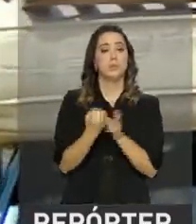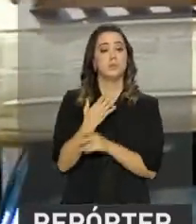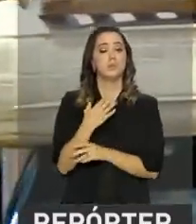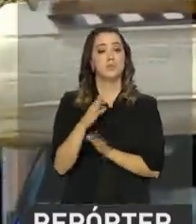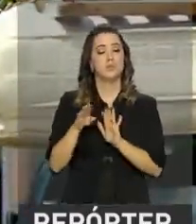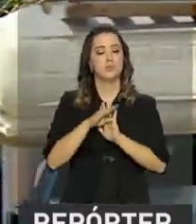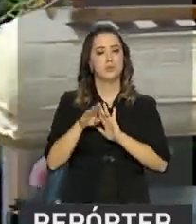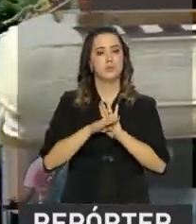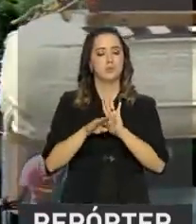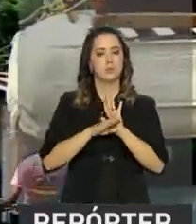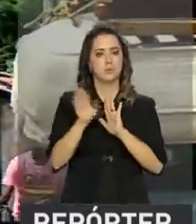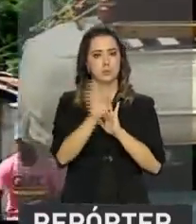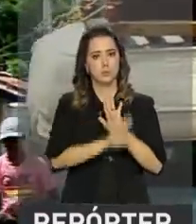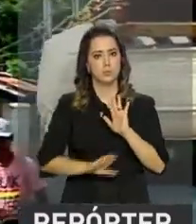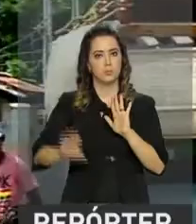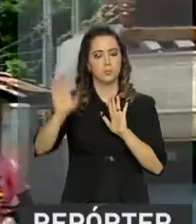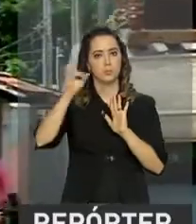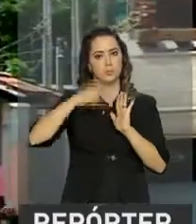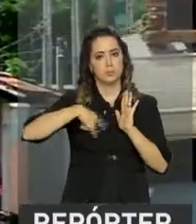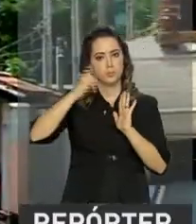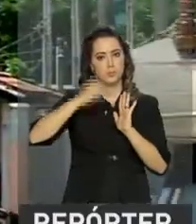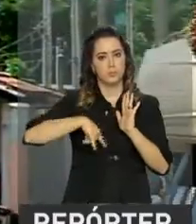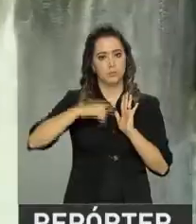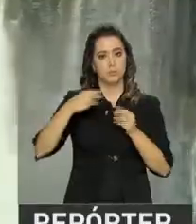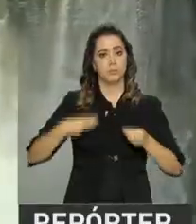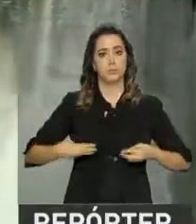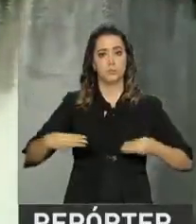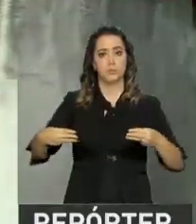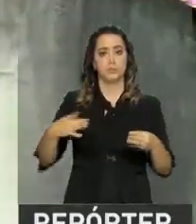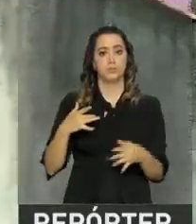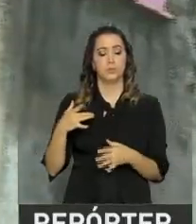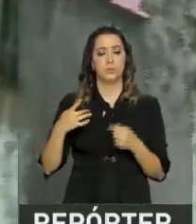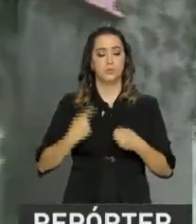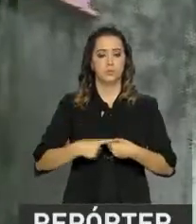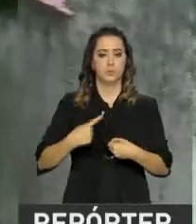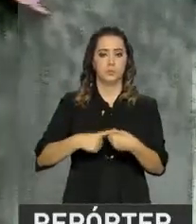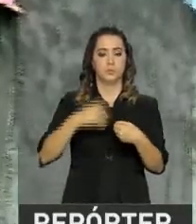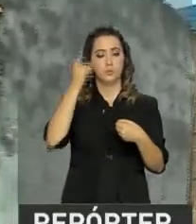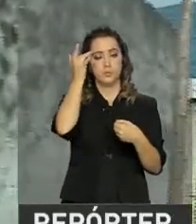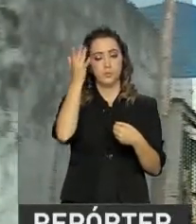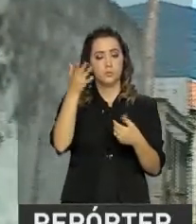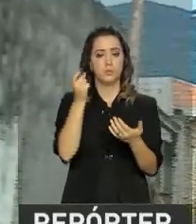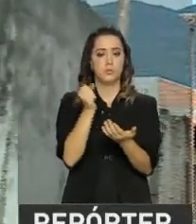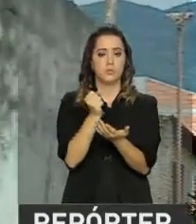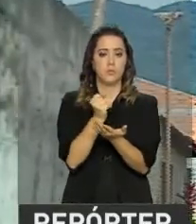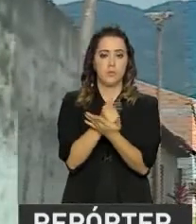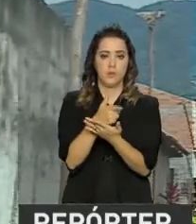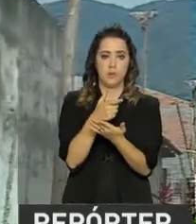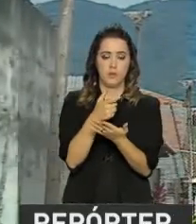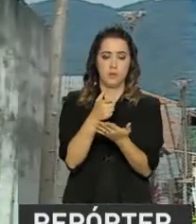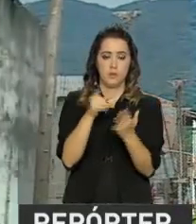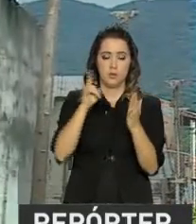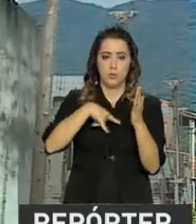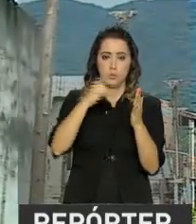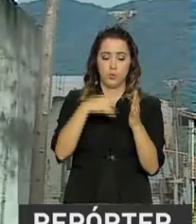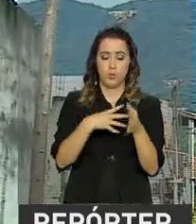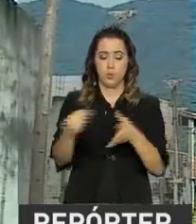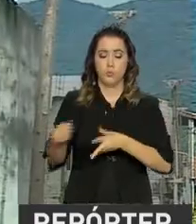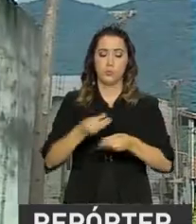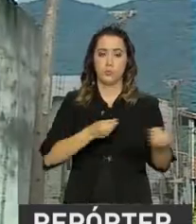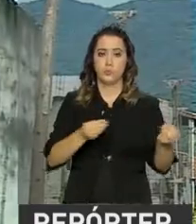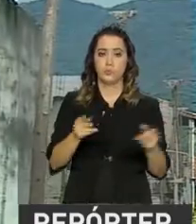regularização fundiária urbana do ministério das cidades que facilita a concessão de títulos de propriedades para a